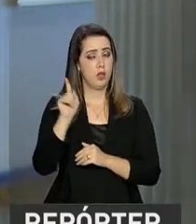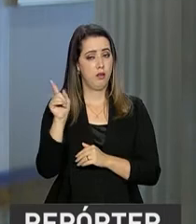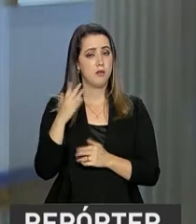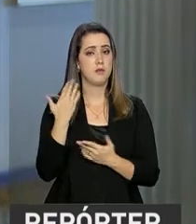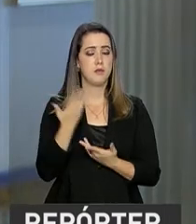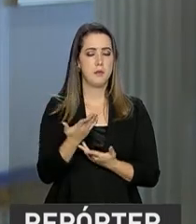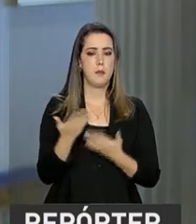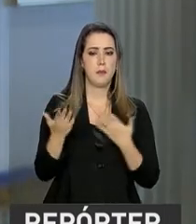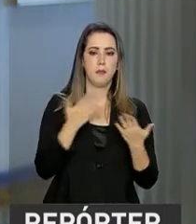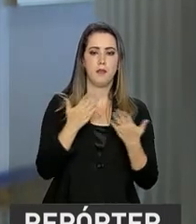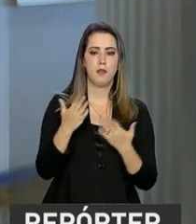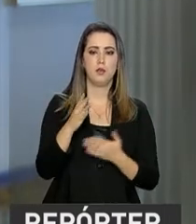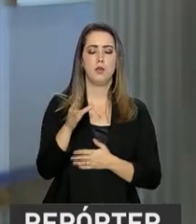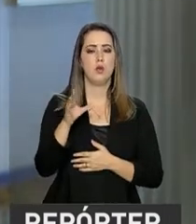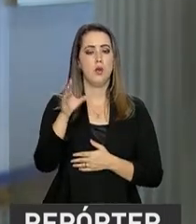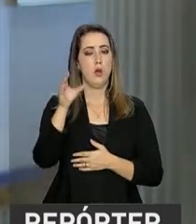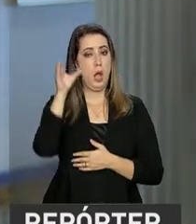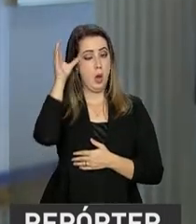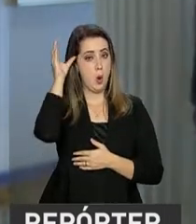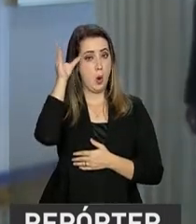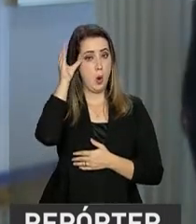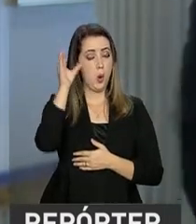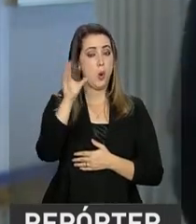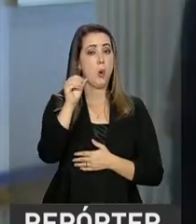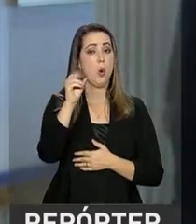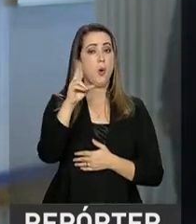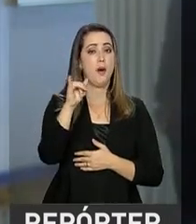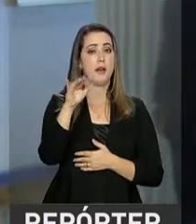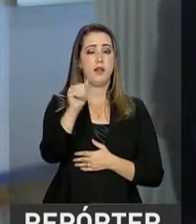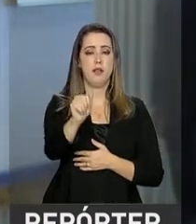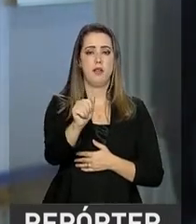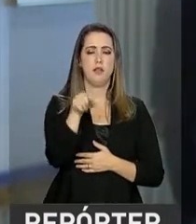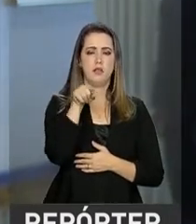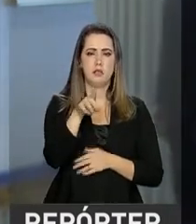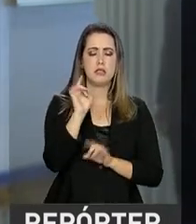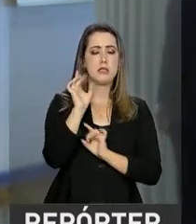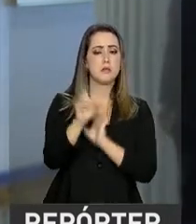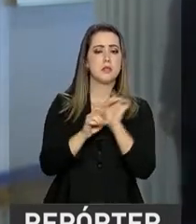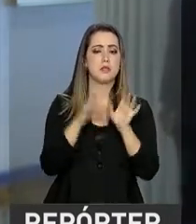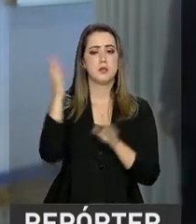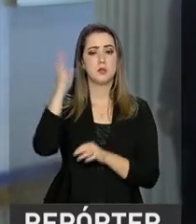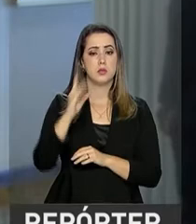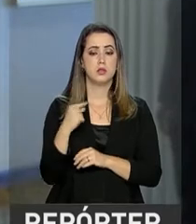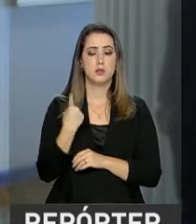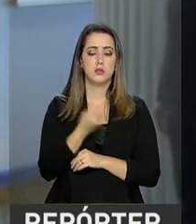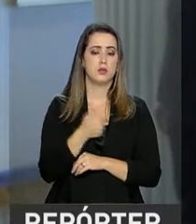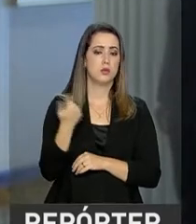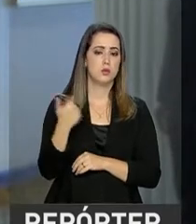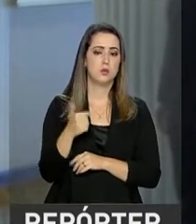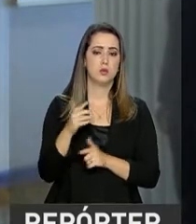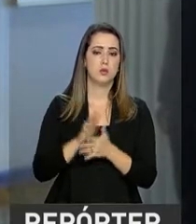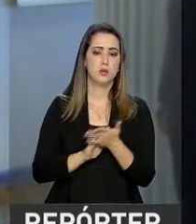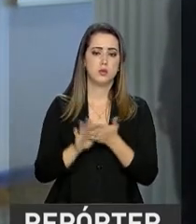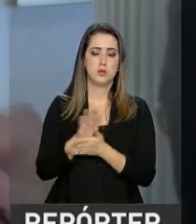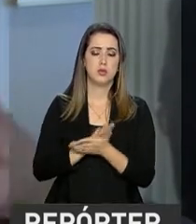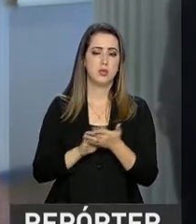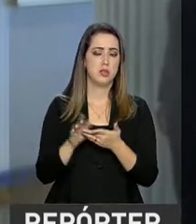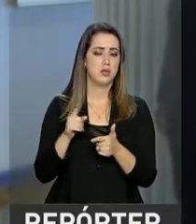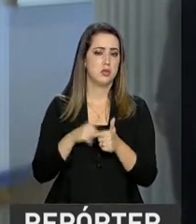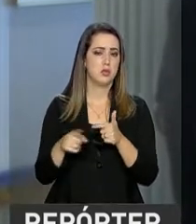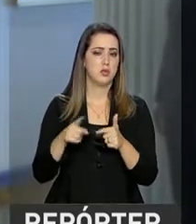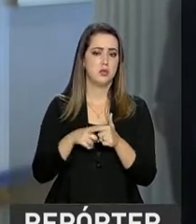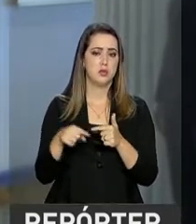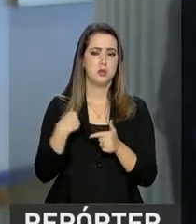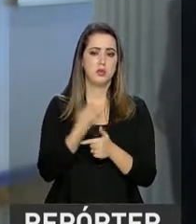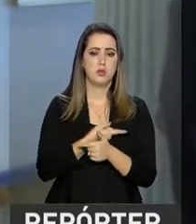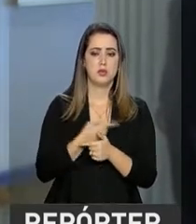relação à Coreia, mostrei também que há uma especificidade no Brasil, que é o fato de que não há nenhum risco de